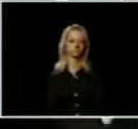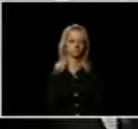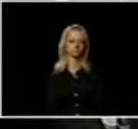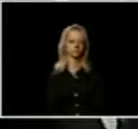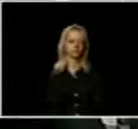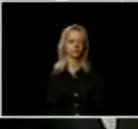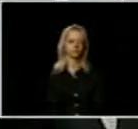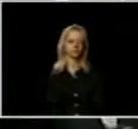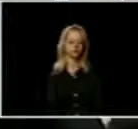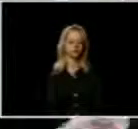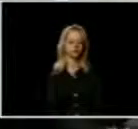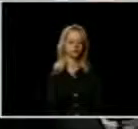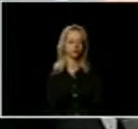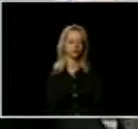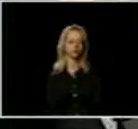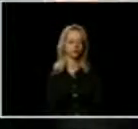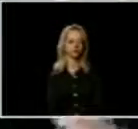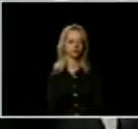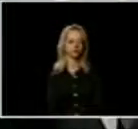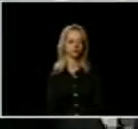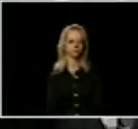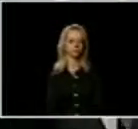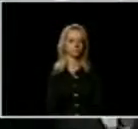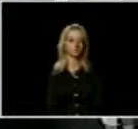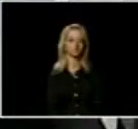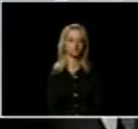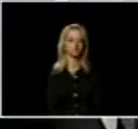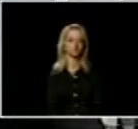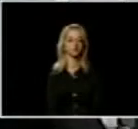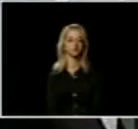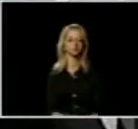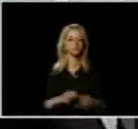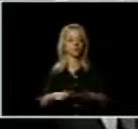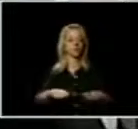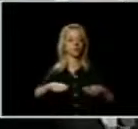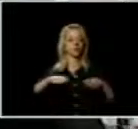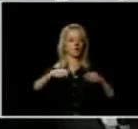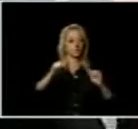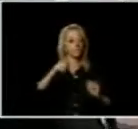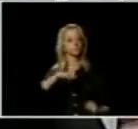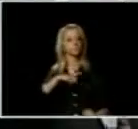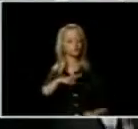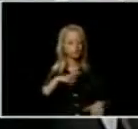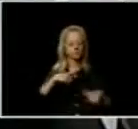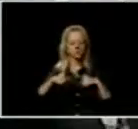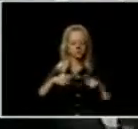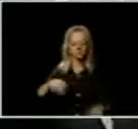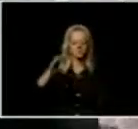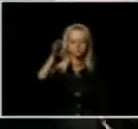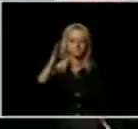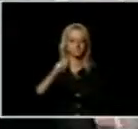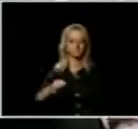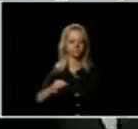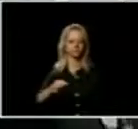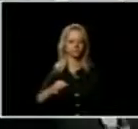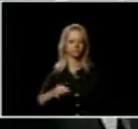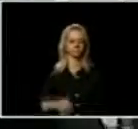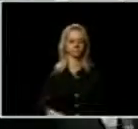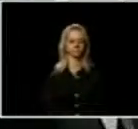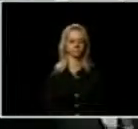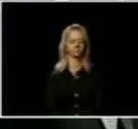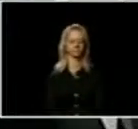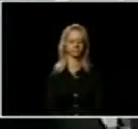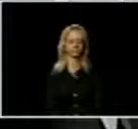secretária, mas a Câmara está fazendo o seu papel e tem a função de investigar também